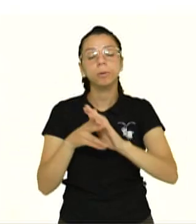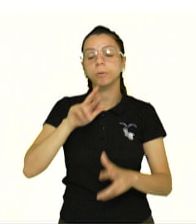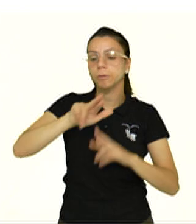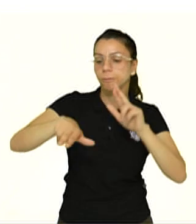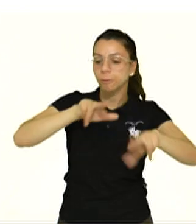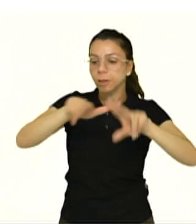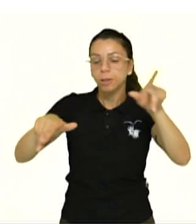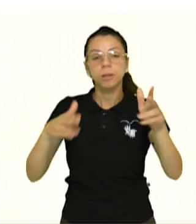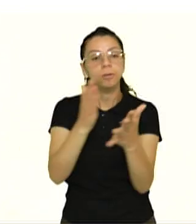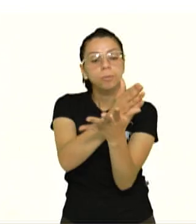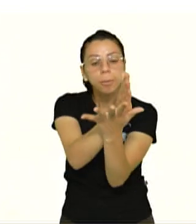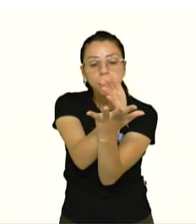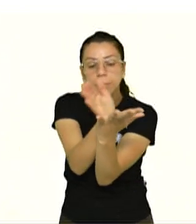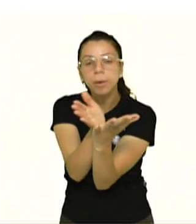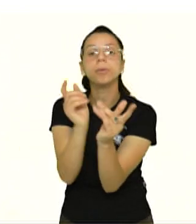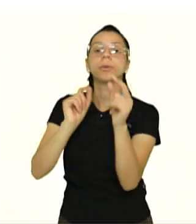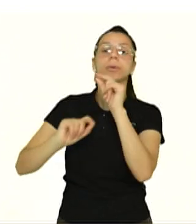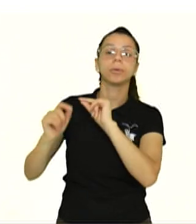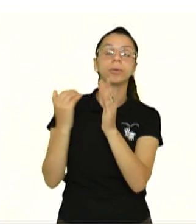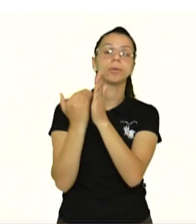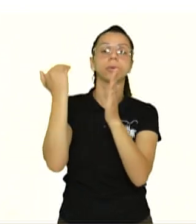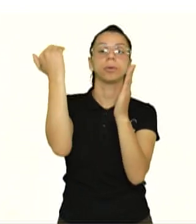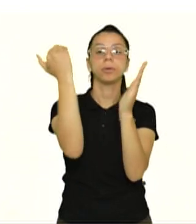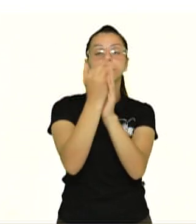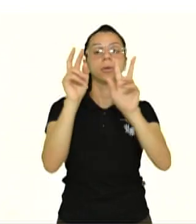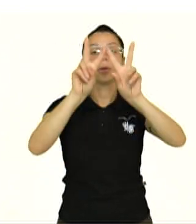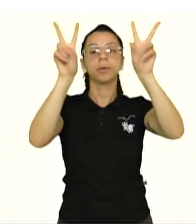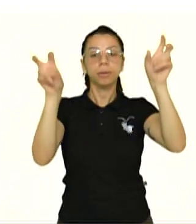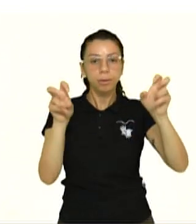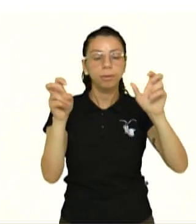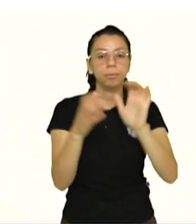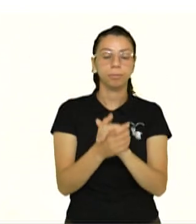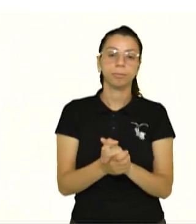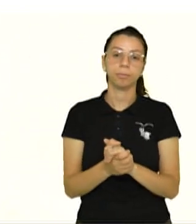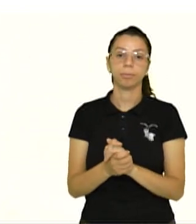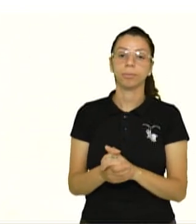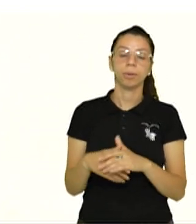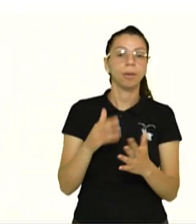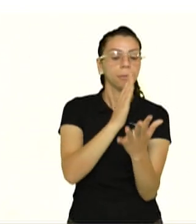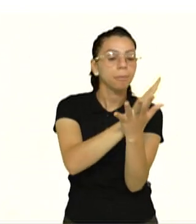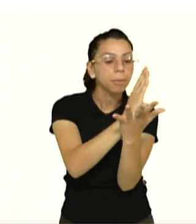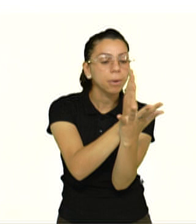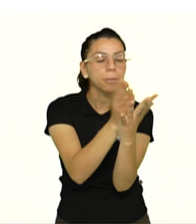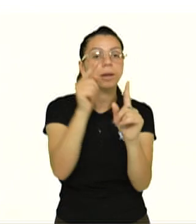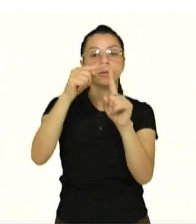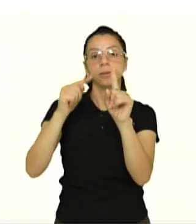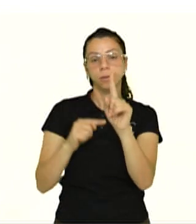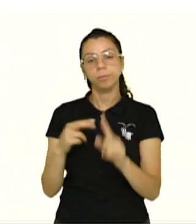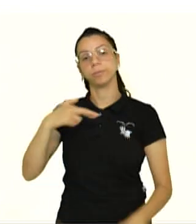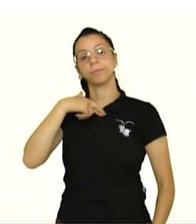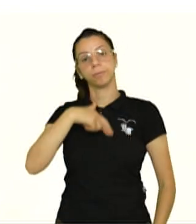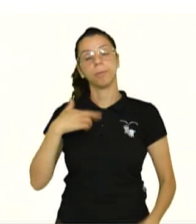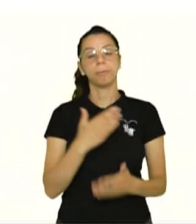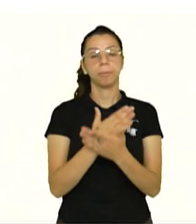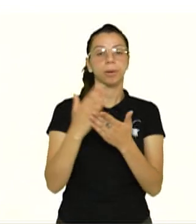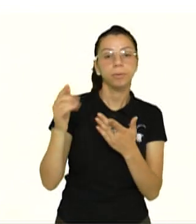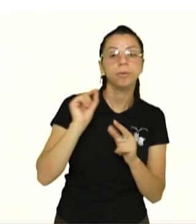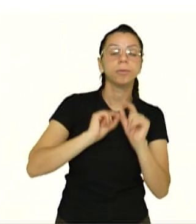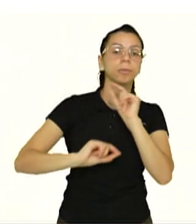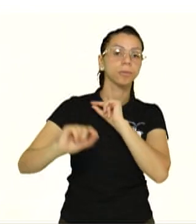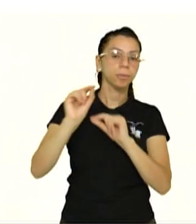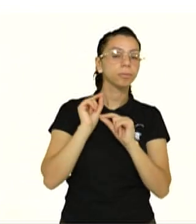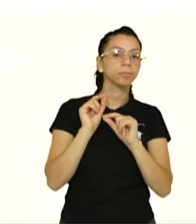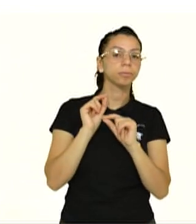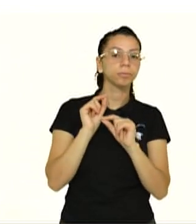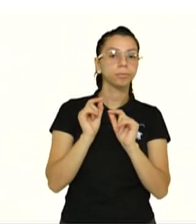várias vertentes e que privilegiam diferentes temáticas. Então, existem vários tipos de romantismo, mas inicialmente o romantismo era